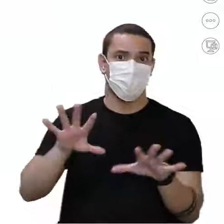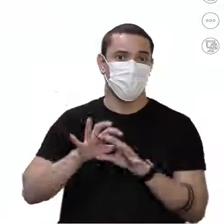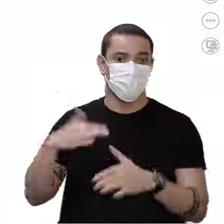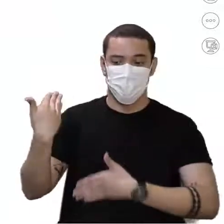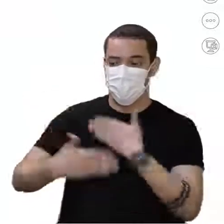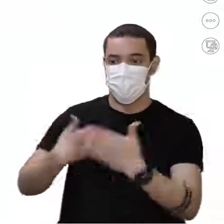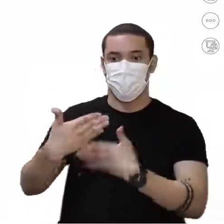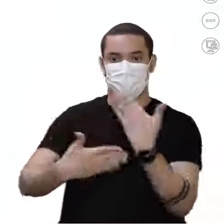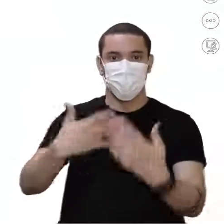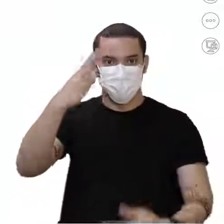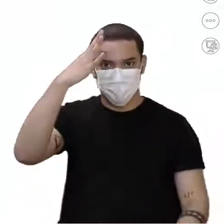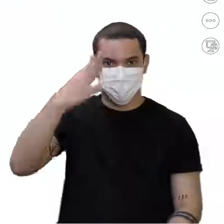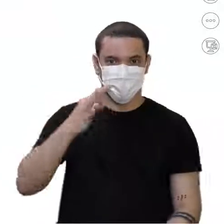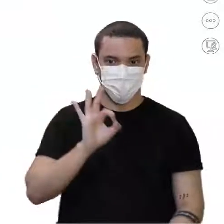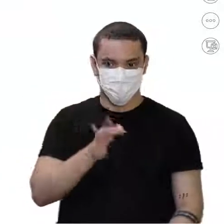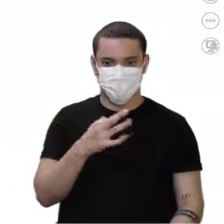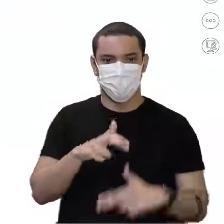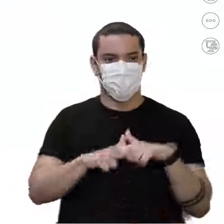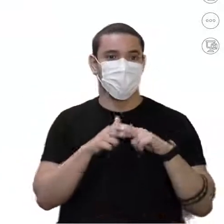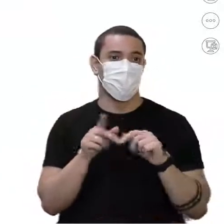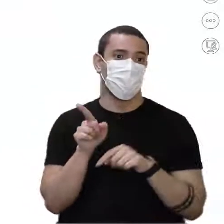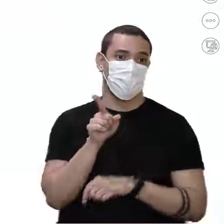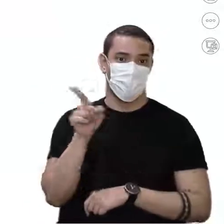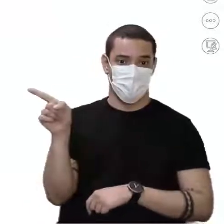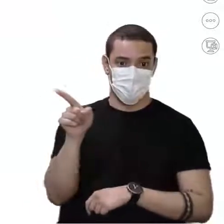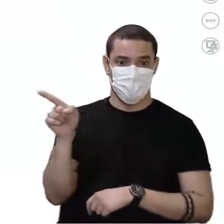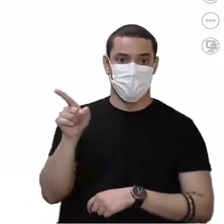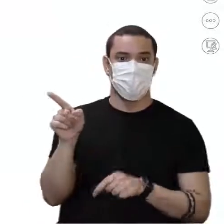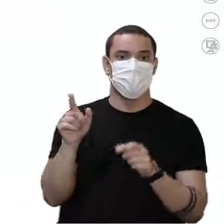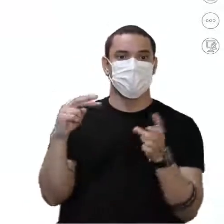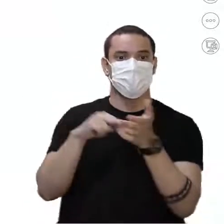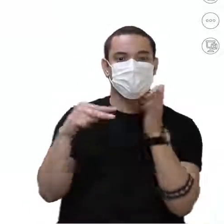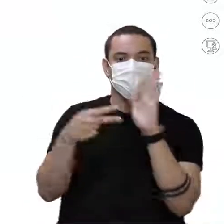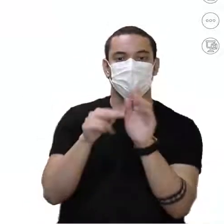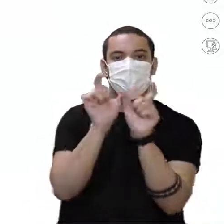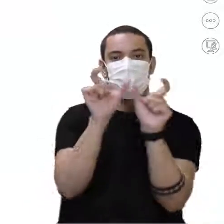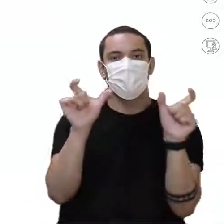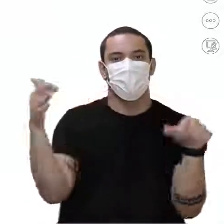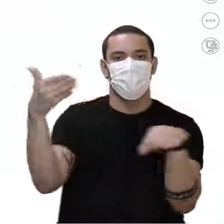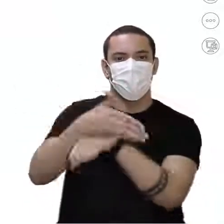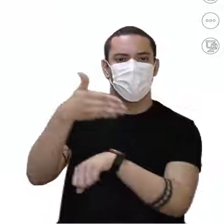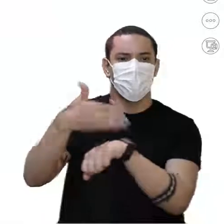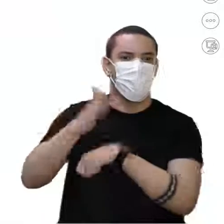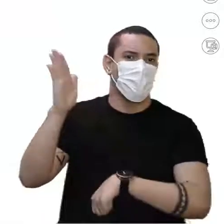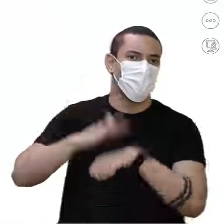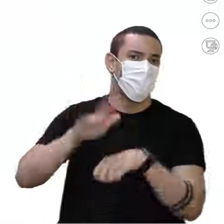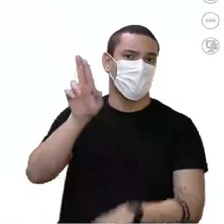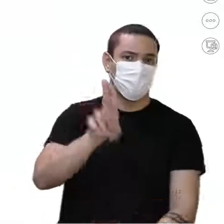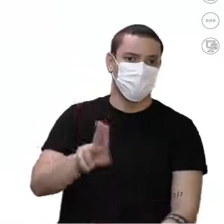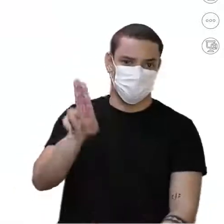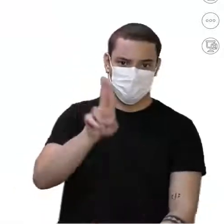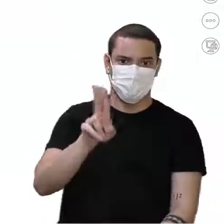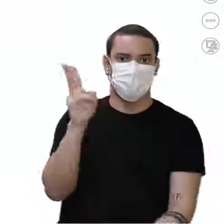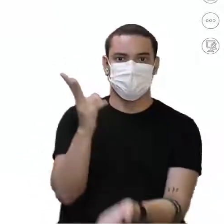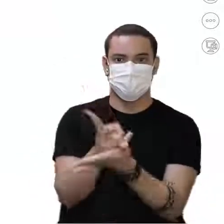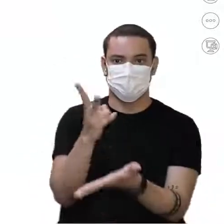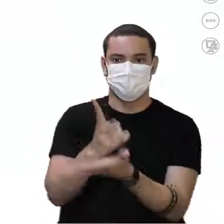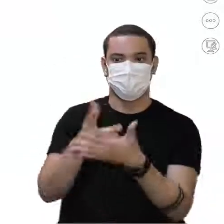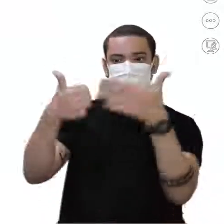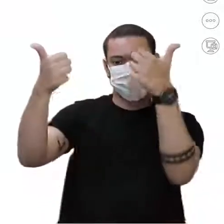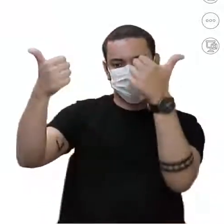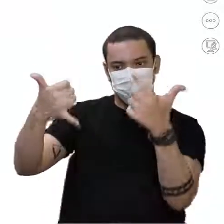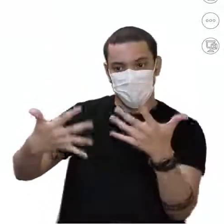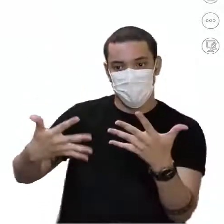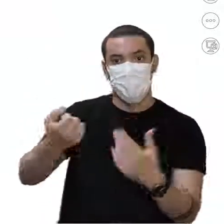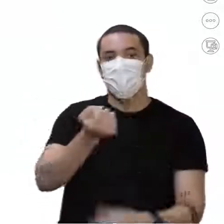por diante, compreenderam? Essas são as frequency words, as palavras de frequência. Falam de frequência, das